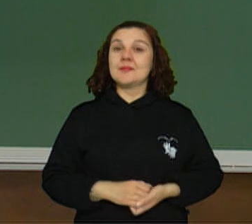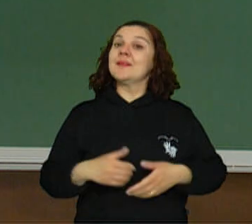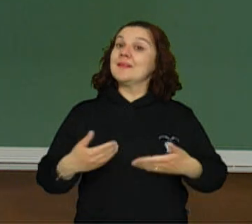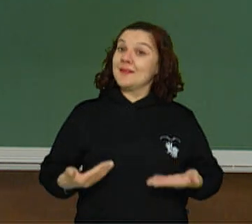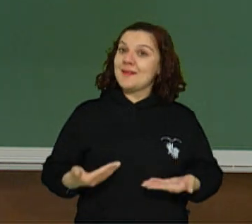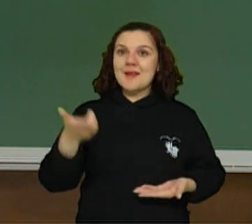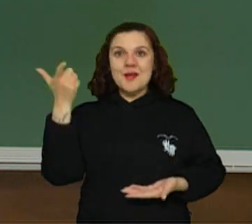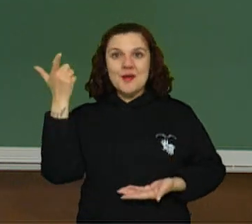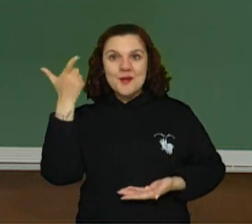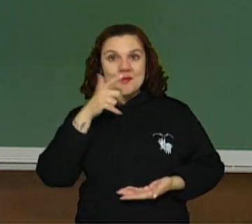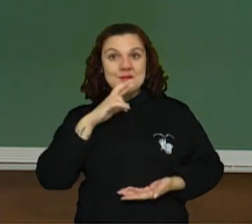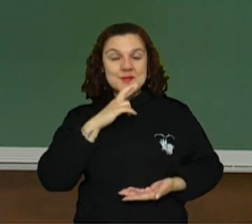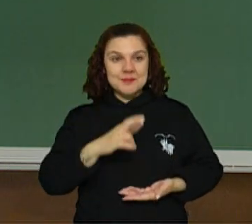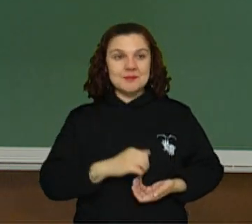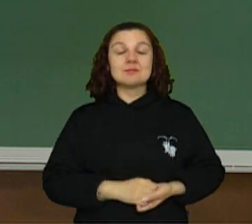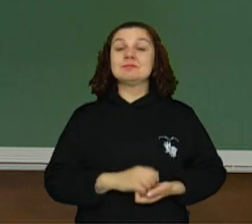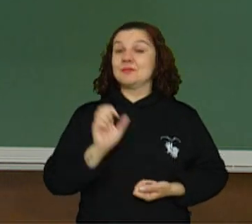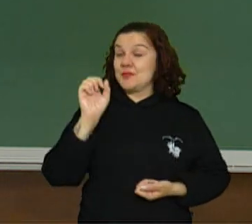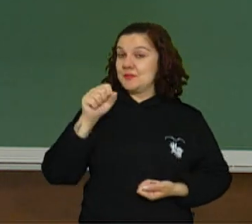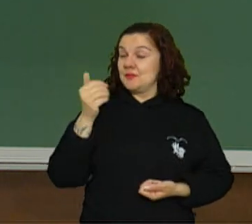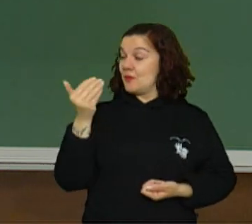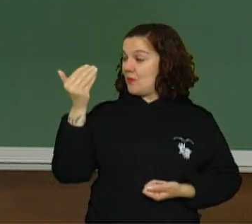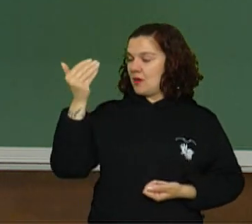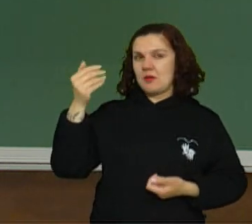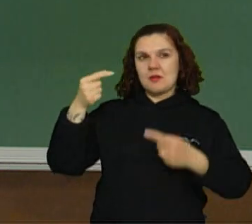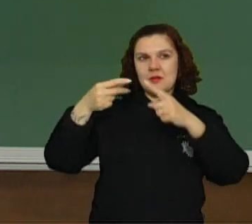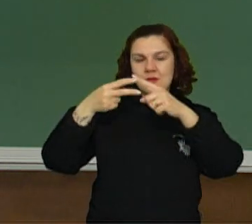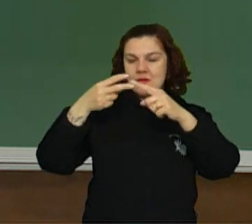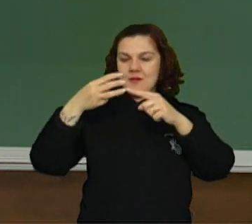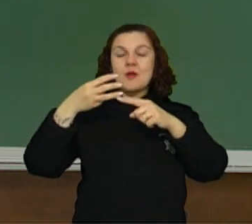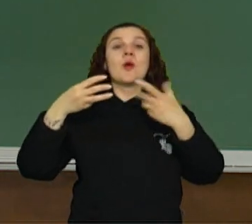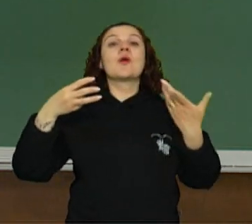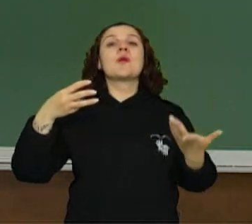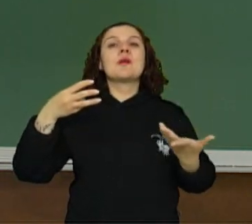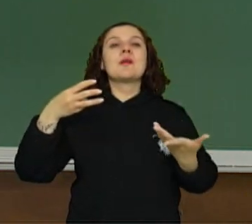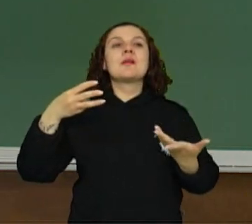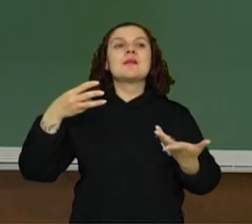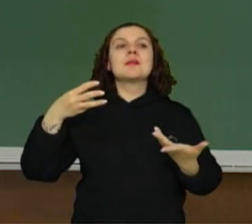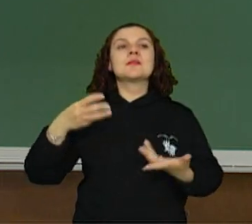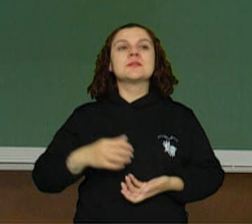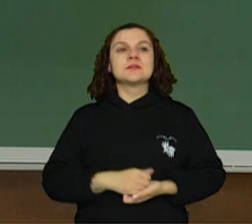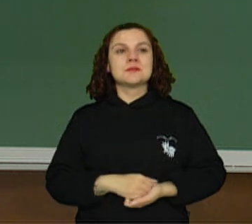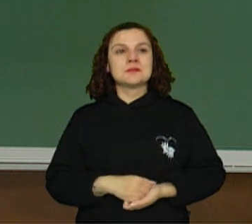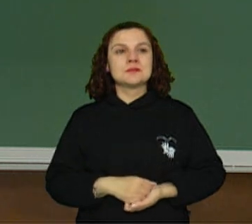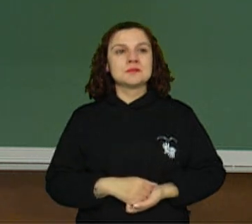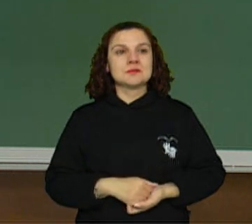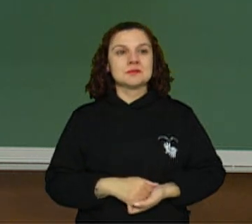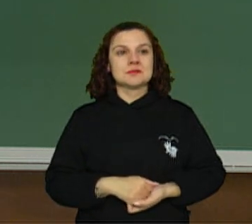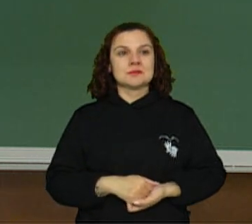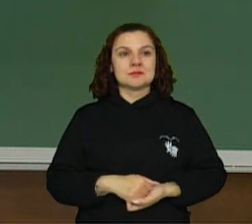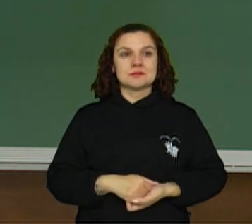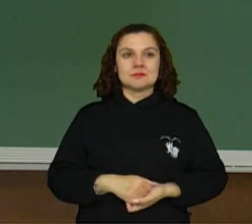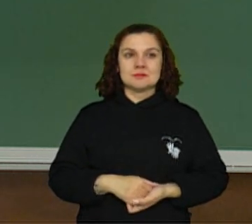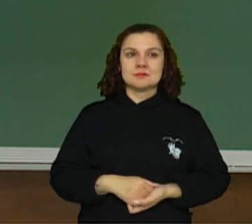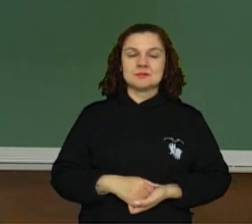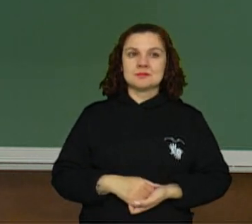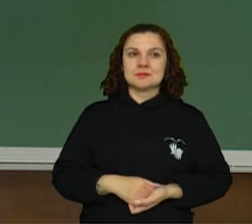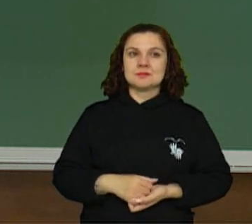Daí, pessoal, conseguiram lá? Muito bem, então lá. Havia crianças nas janelas? Existem crianças na janela.